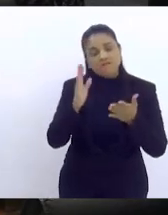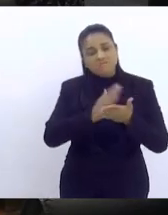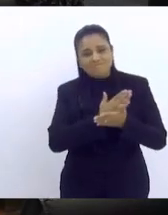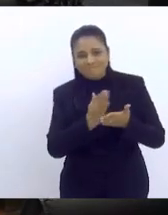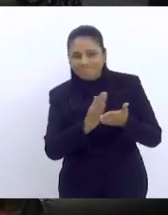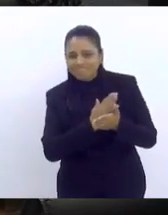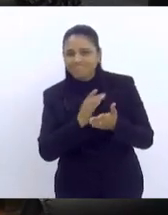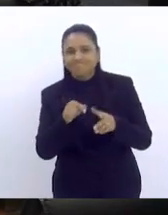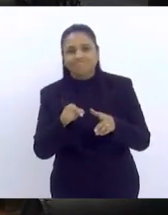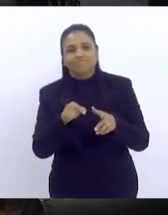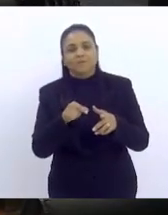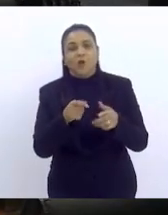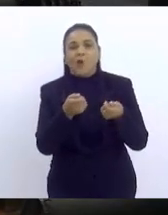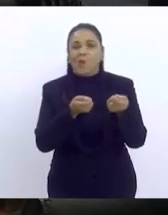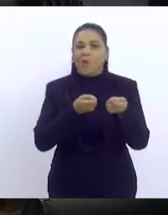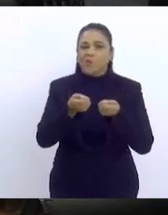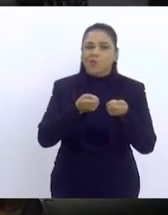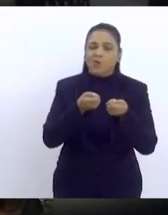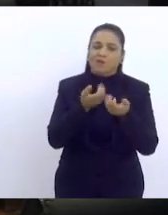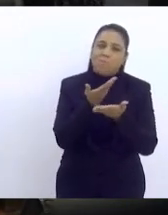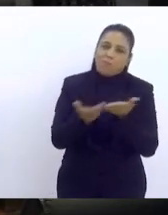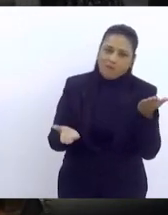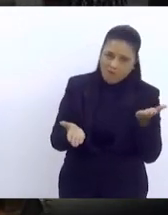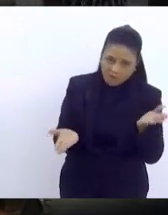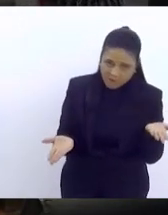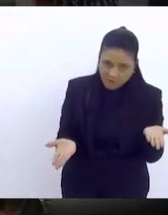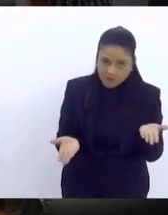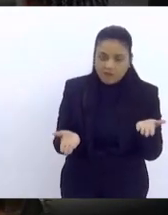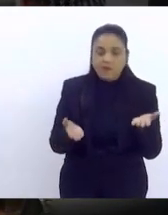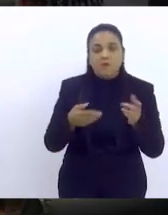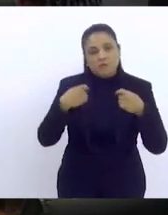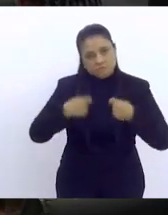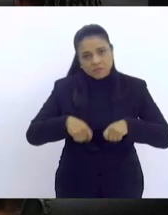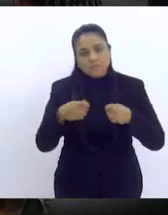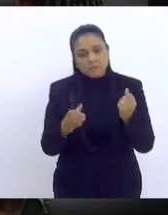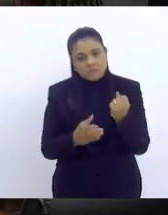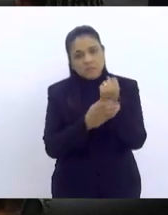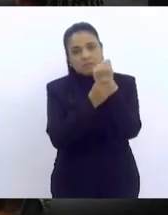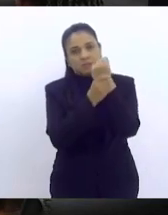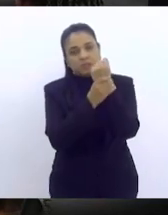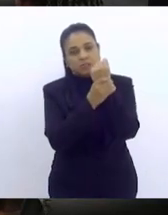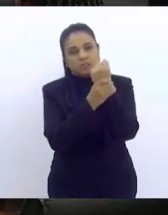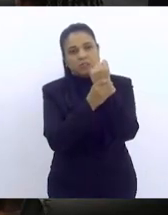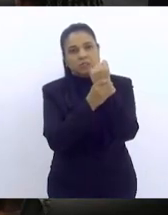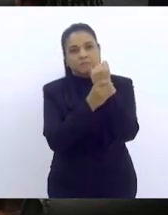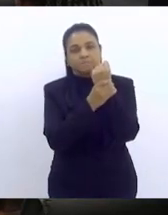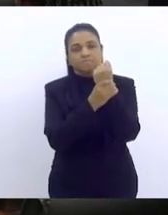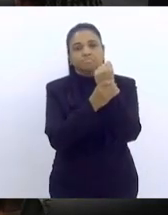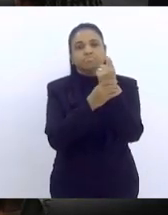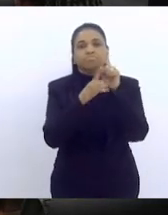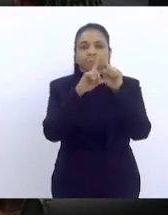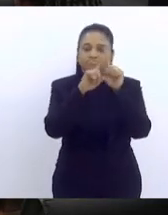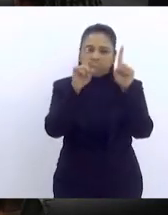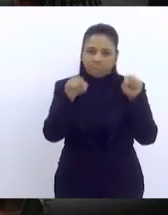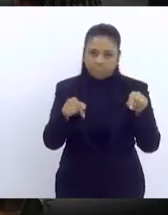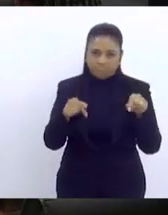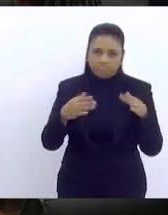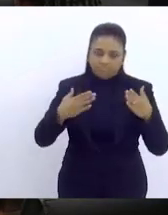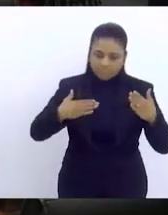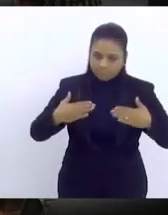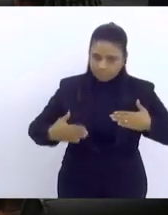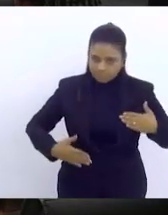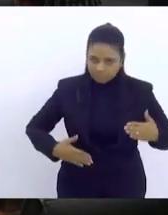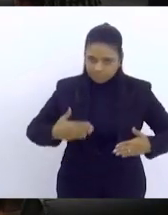saem do controle a gente tem que garantir a integridade física dos Servidores deputados dessa casa